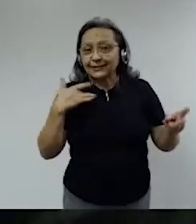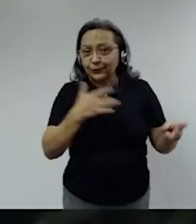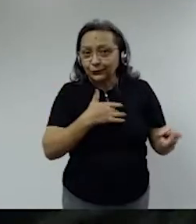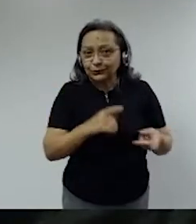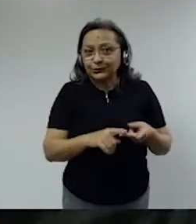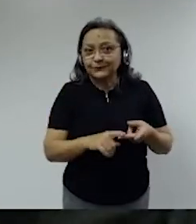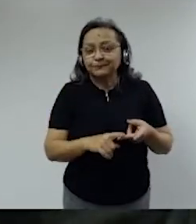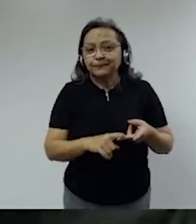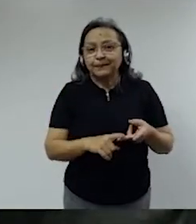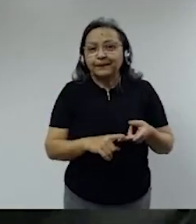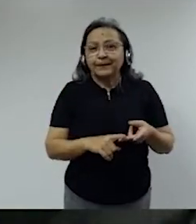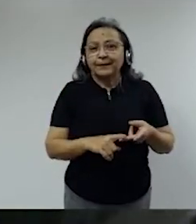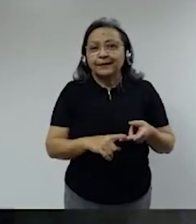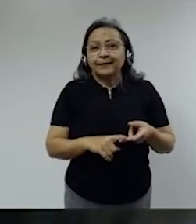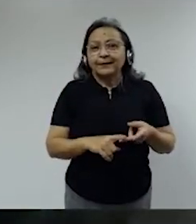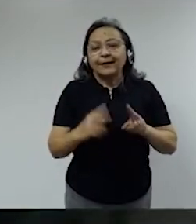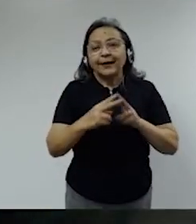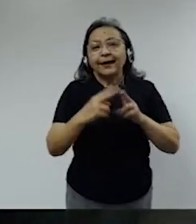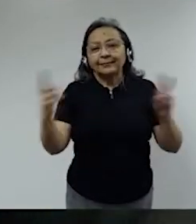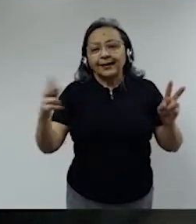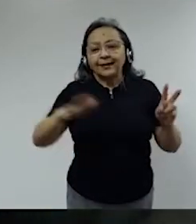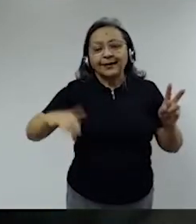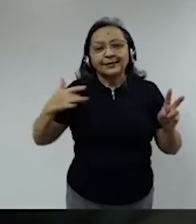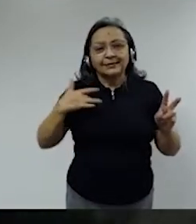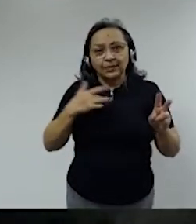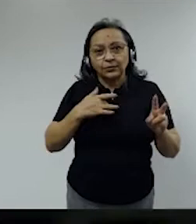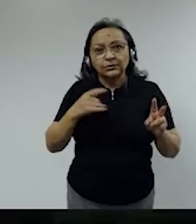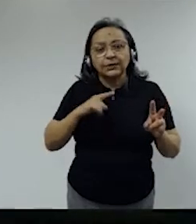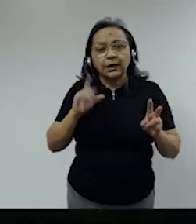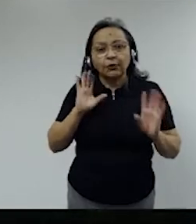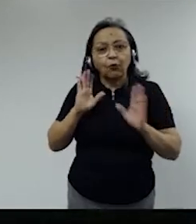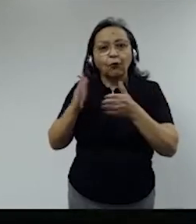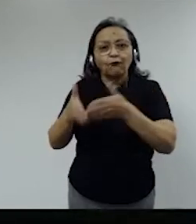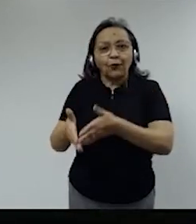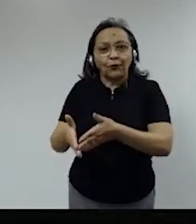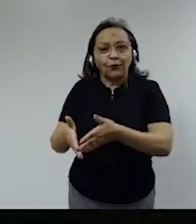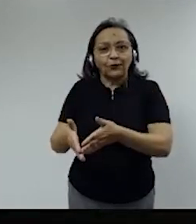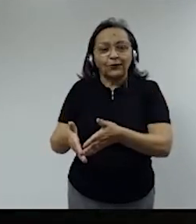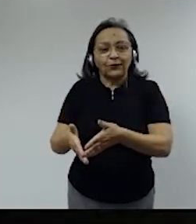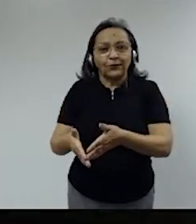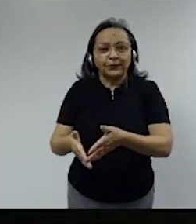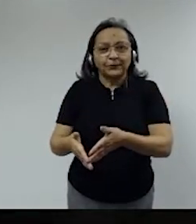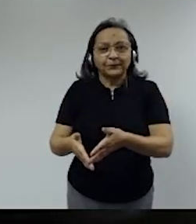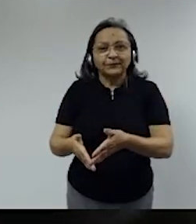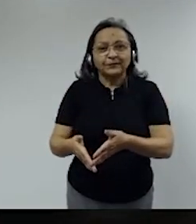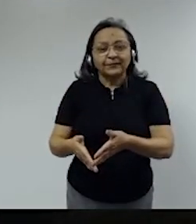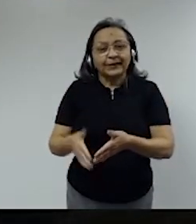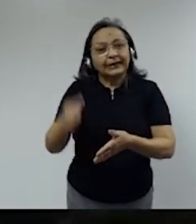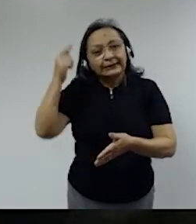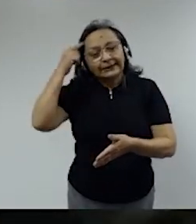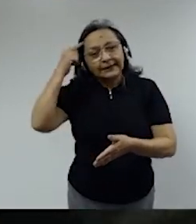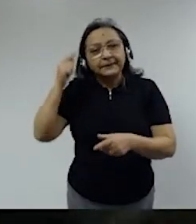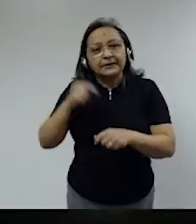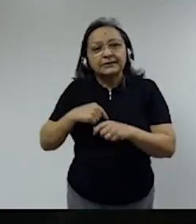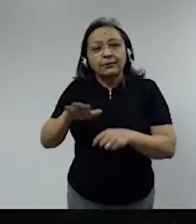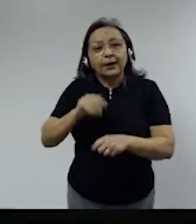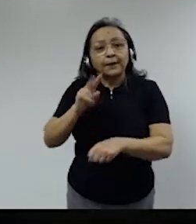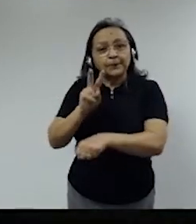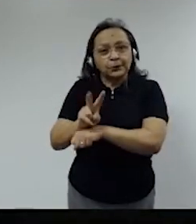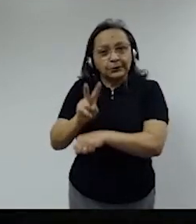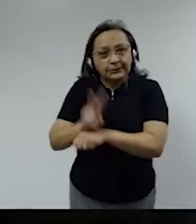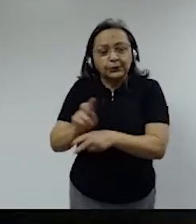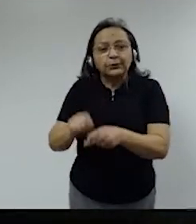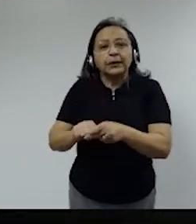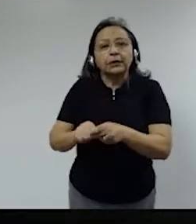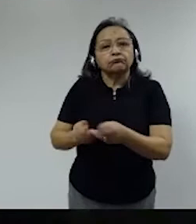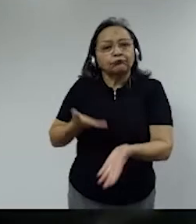vai ter mais esse viés pensando no aspecto, né, de uma proteção e cuidado